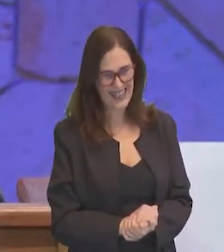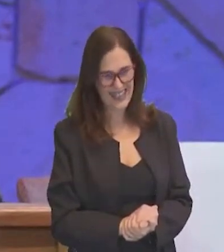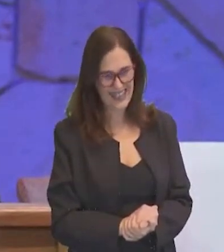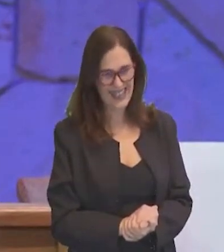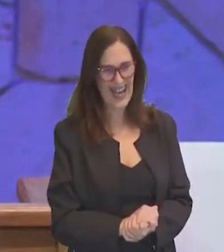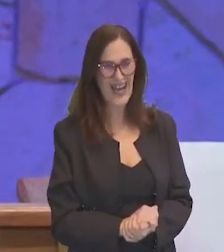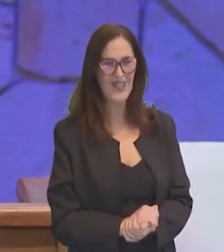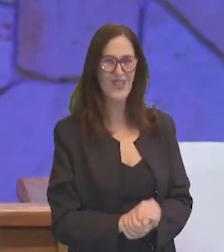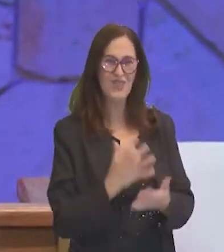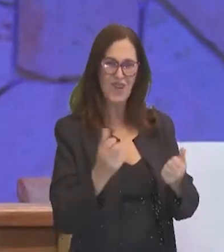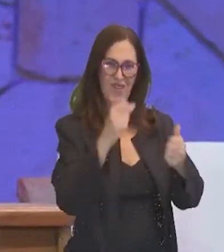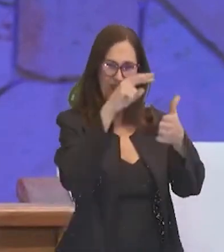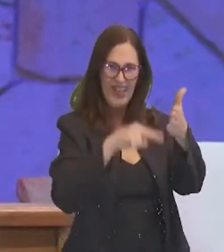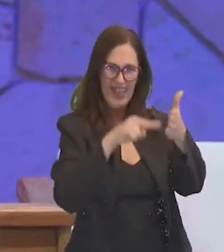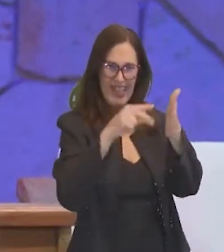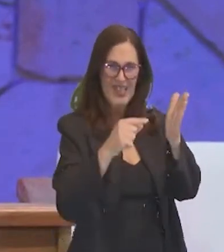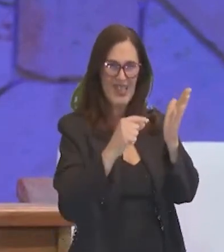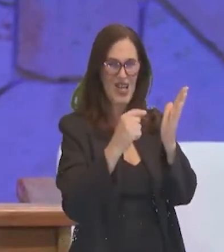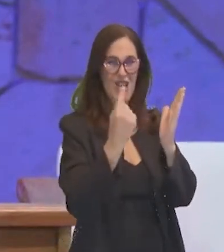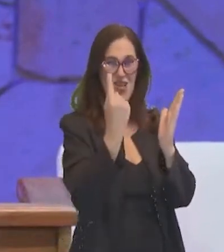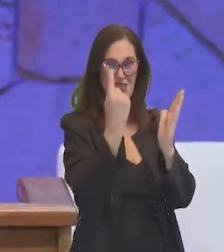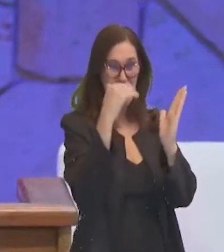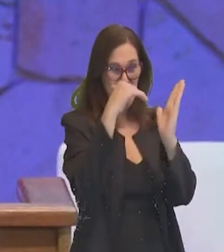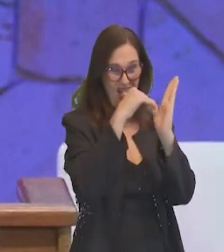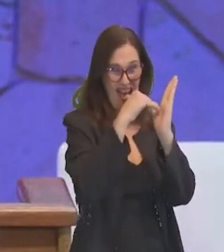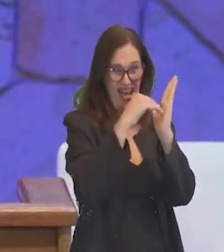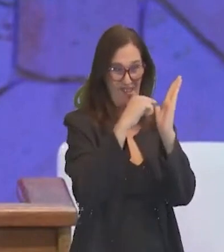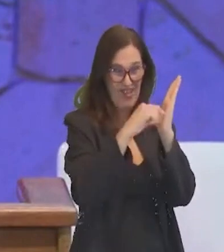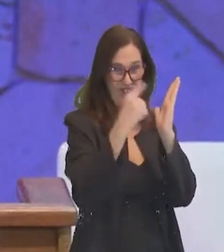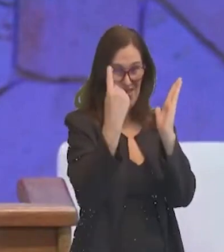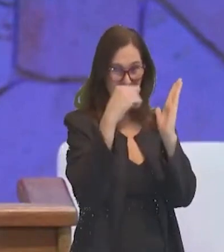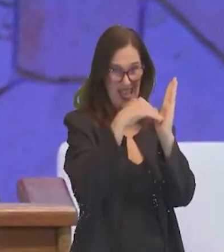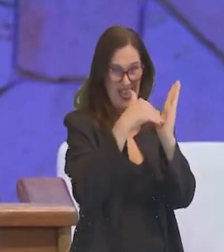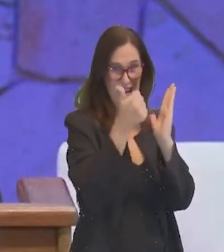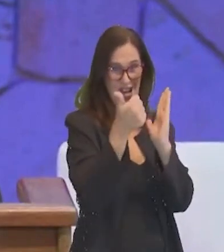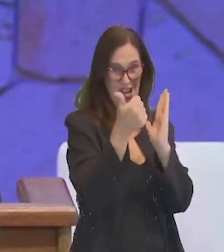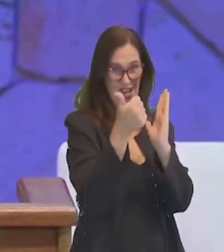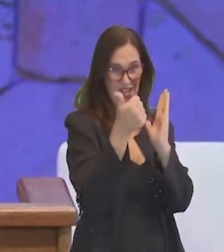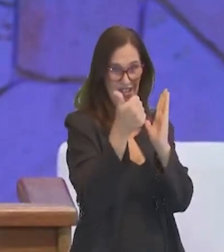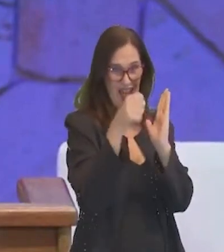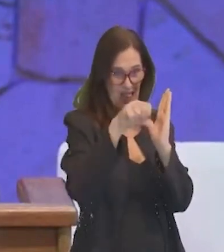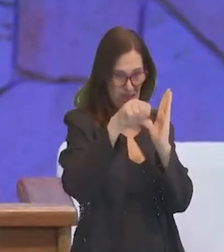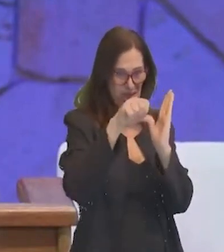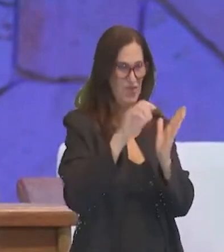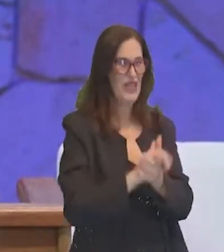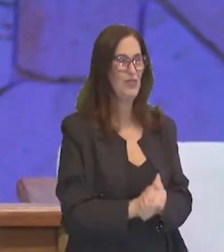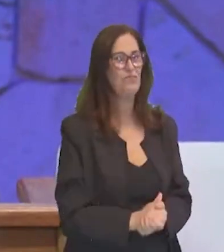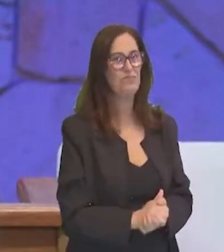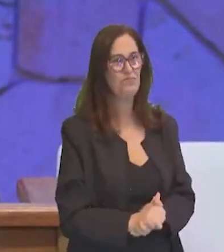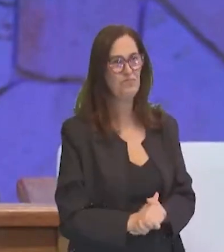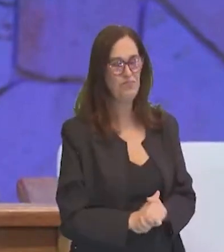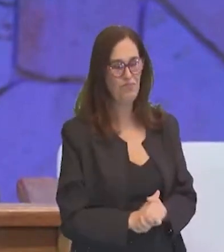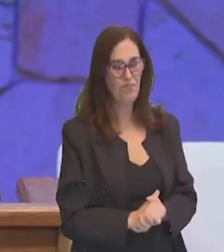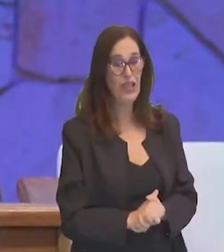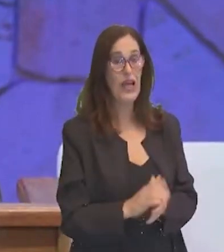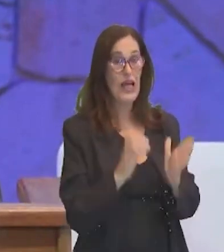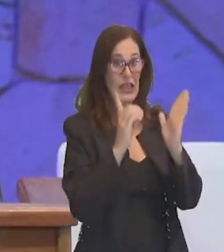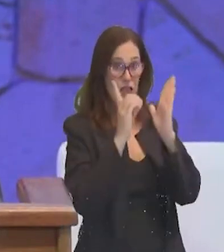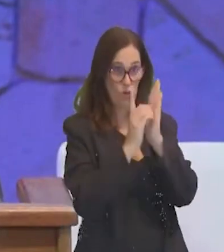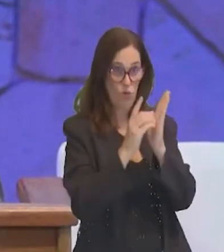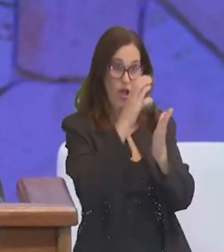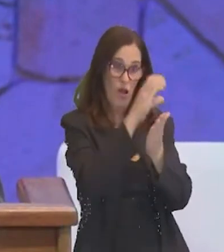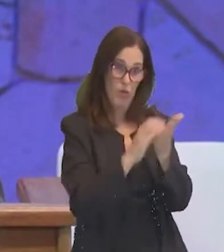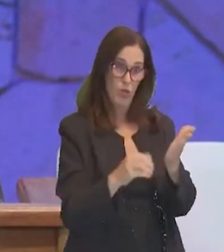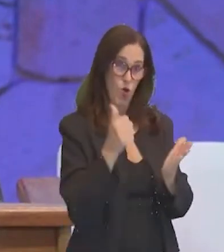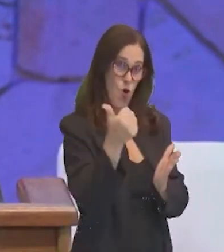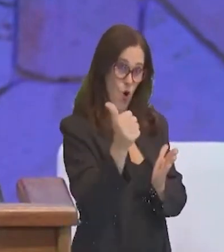Faremos a leitura dos primeiros versículos de 1 a 9. Deuteronômio, capítulo